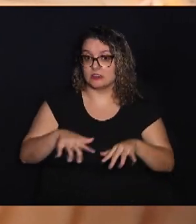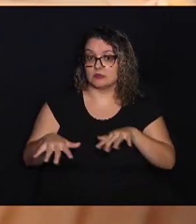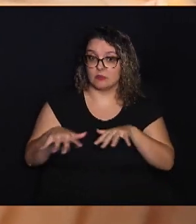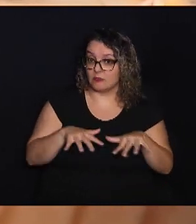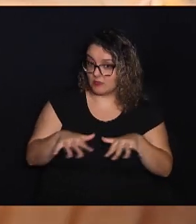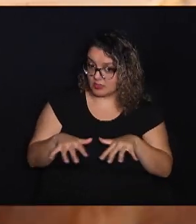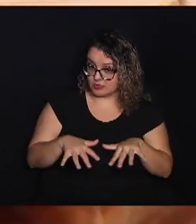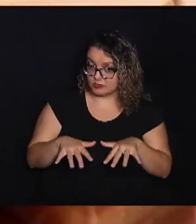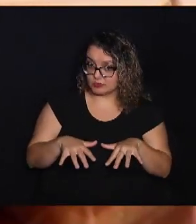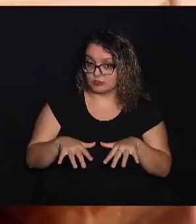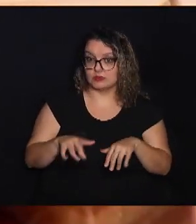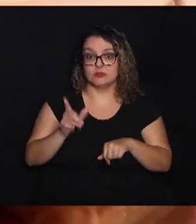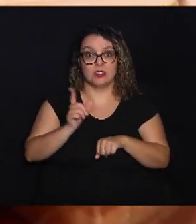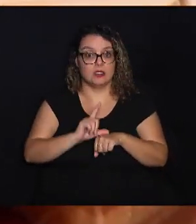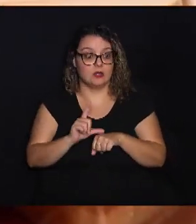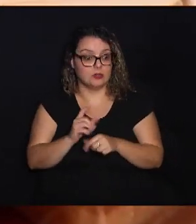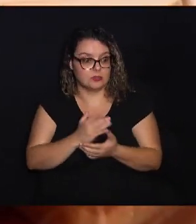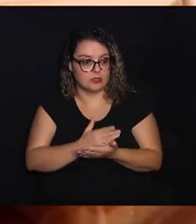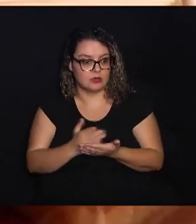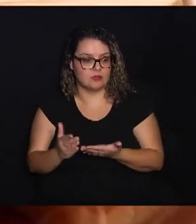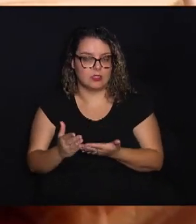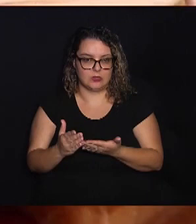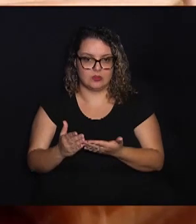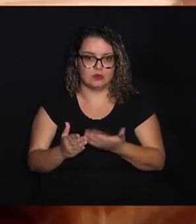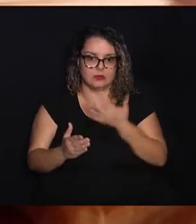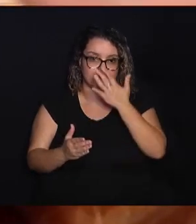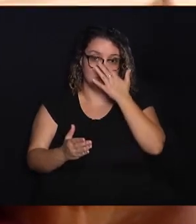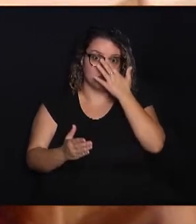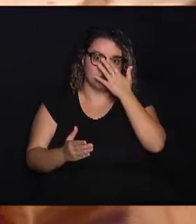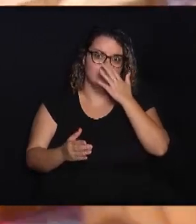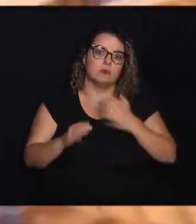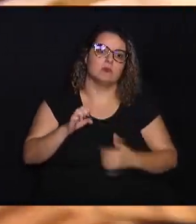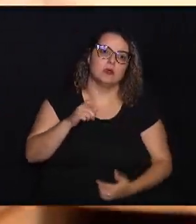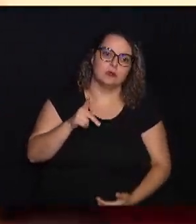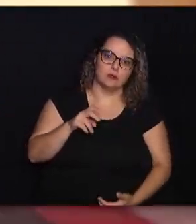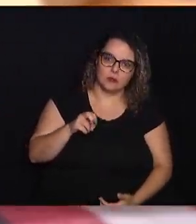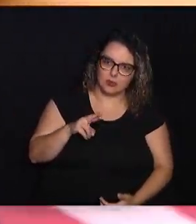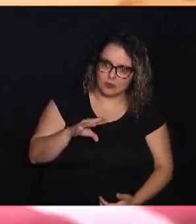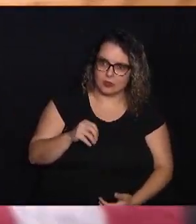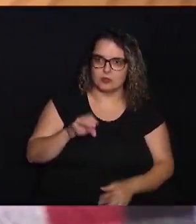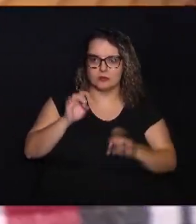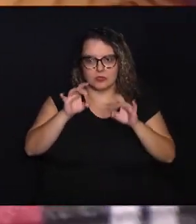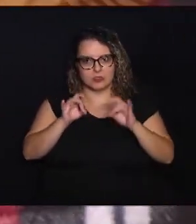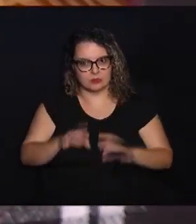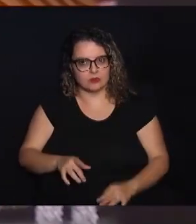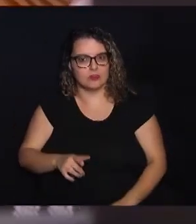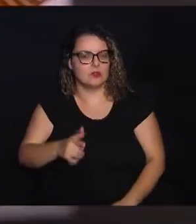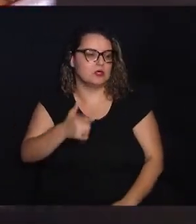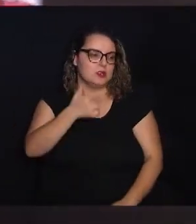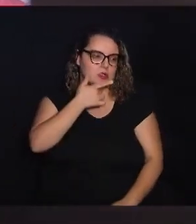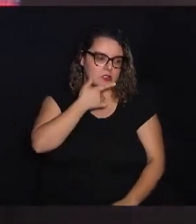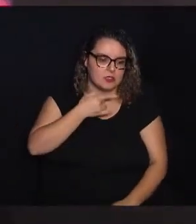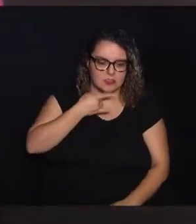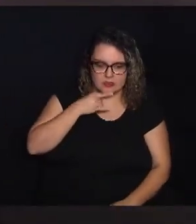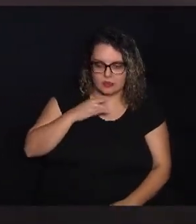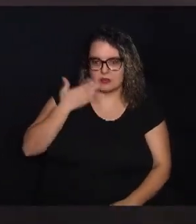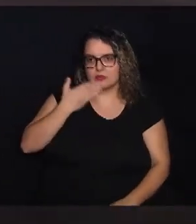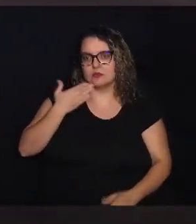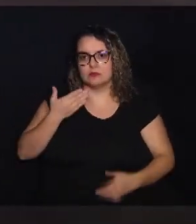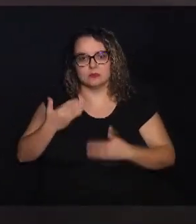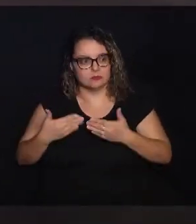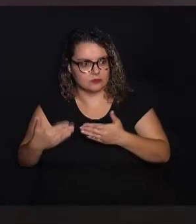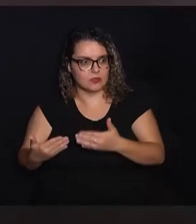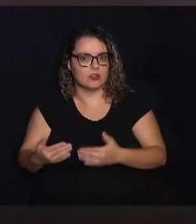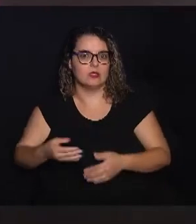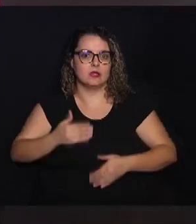movimento da loja ter começado como um empório, especialistas em queijos, cachaças e doce, evoluir para o